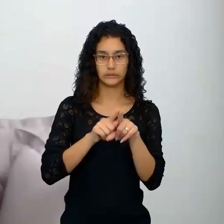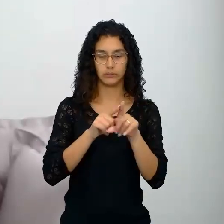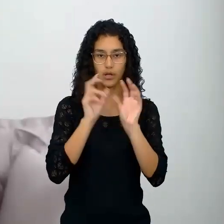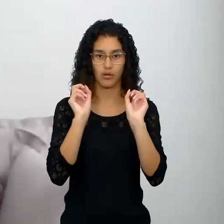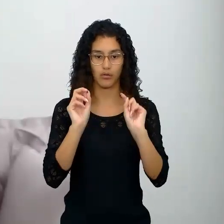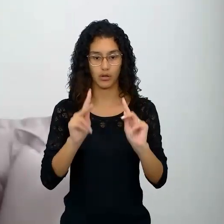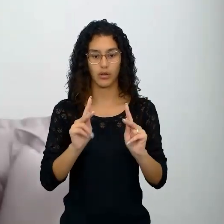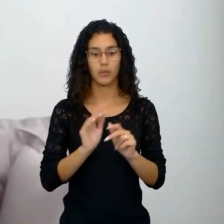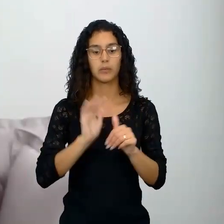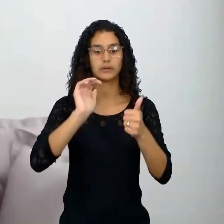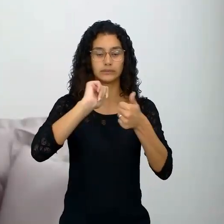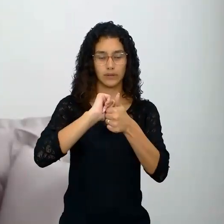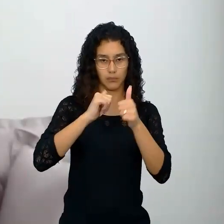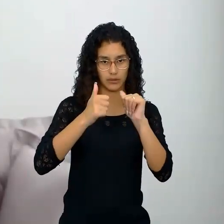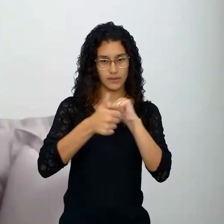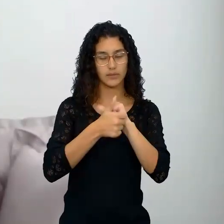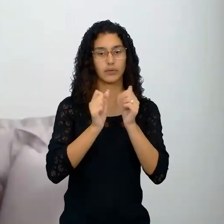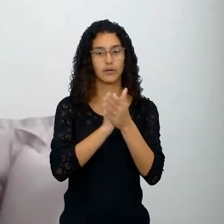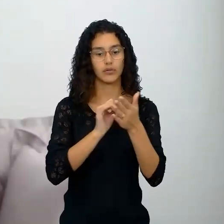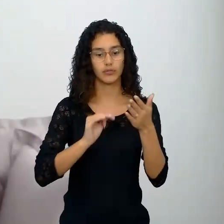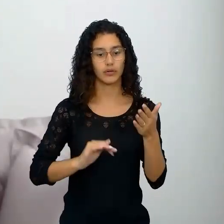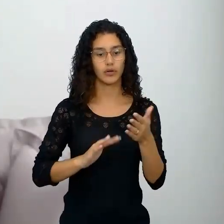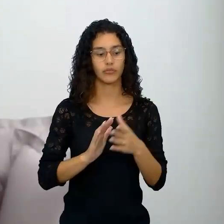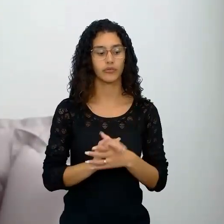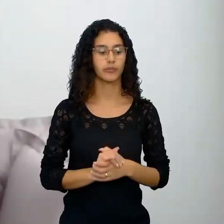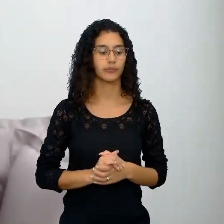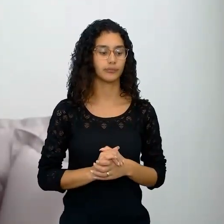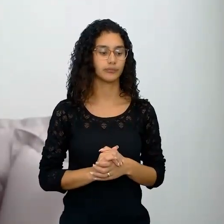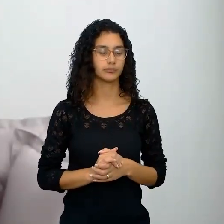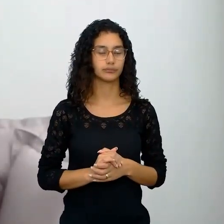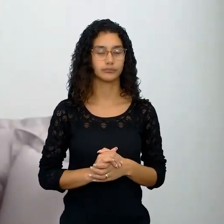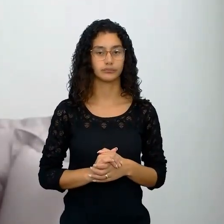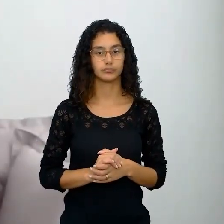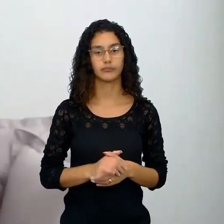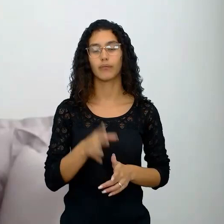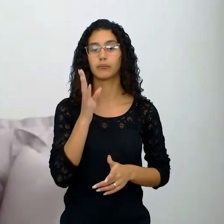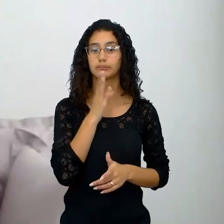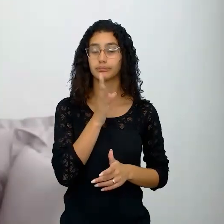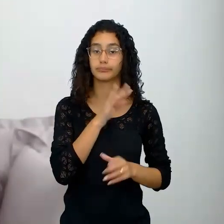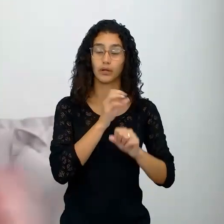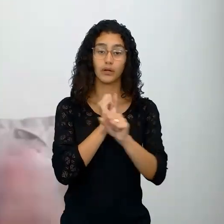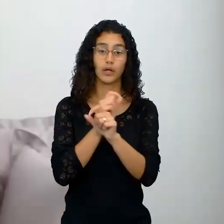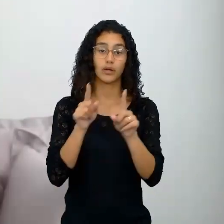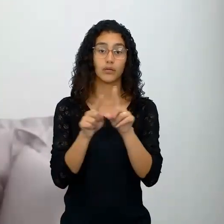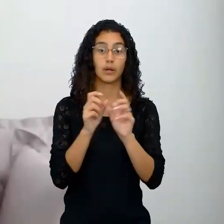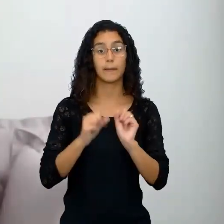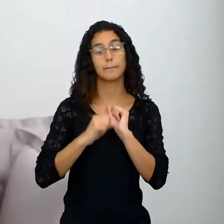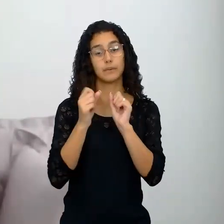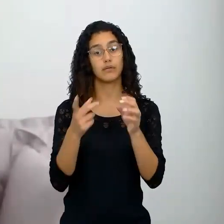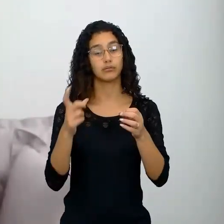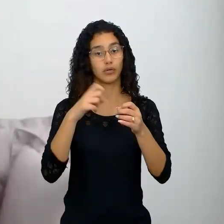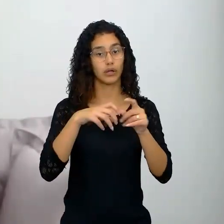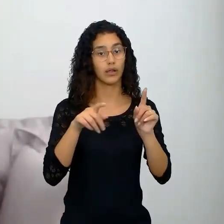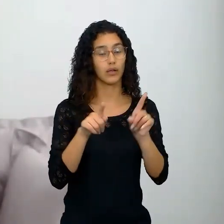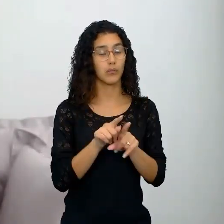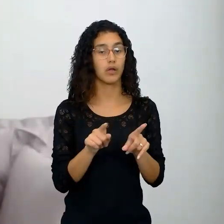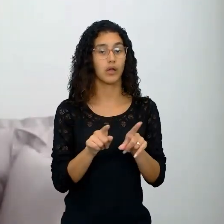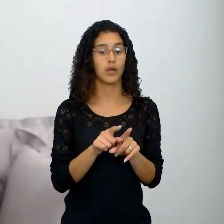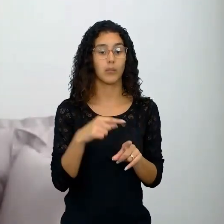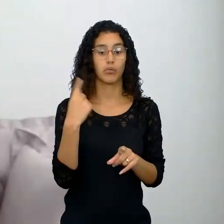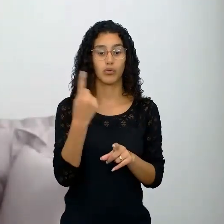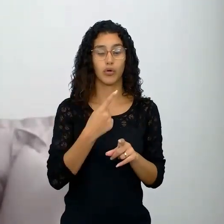tá bom? Alguma adaptação de alguma atividade. Então, é muito legal. Espero que você também possa voltar depois no